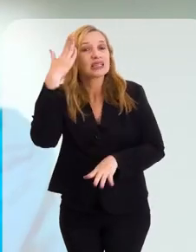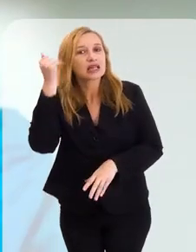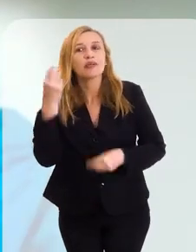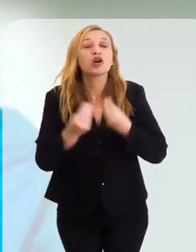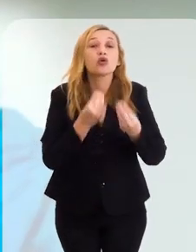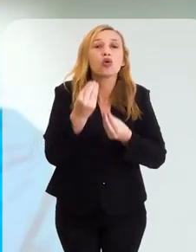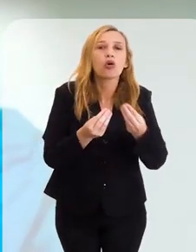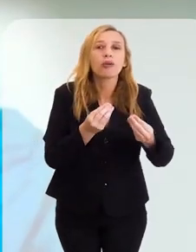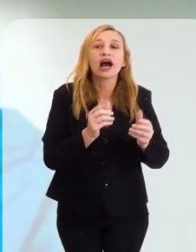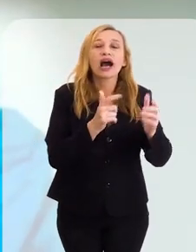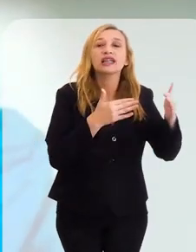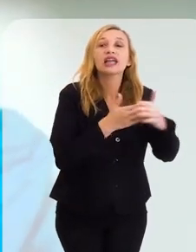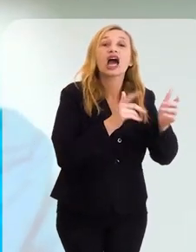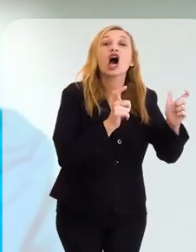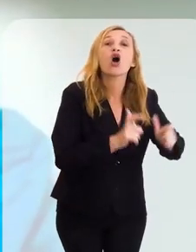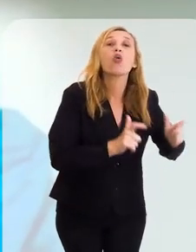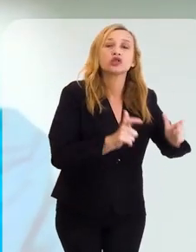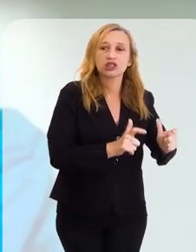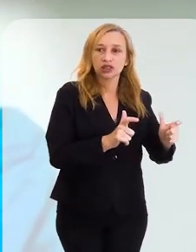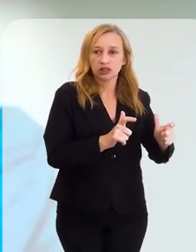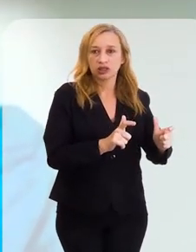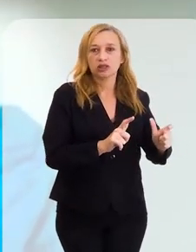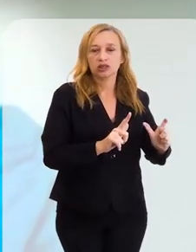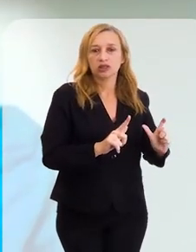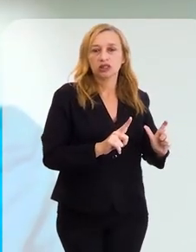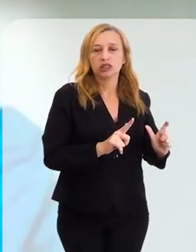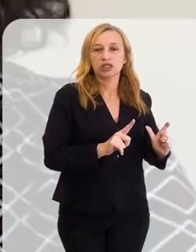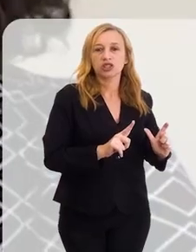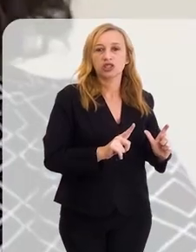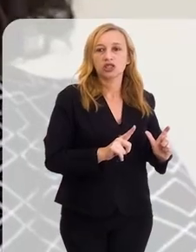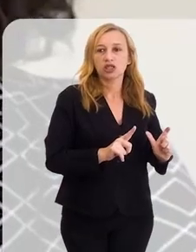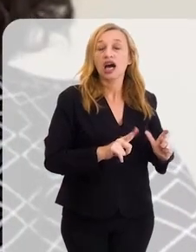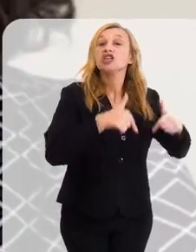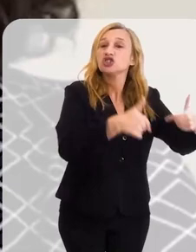aí é importante também, dele saber como, até onde